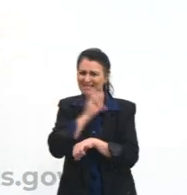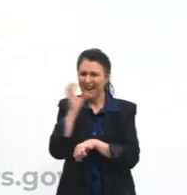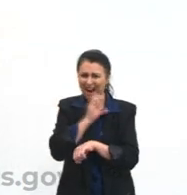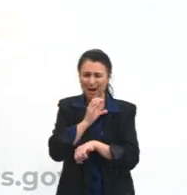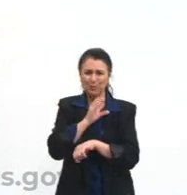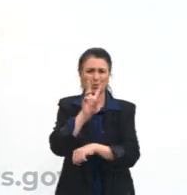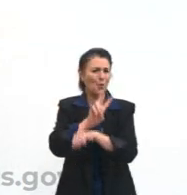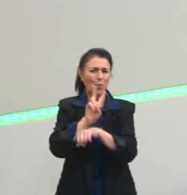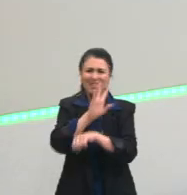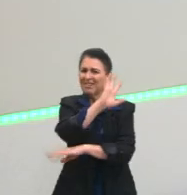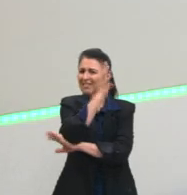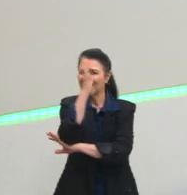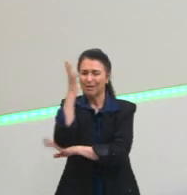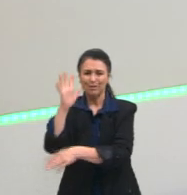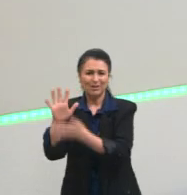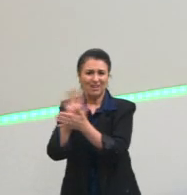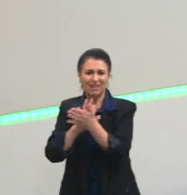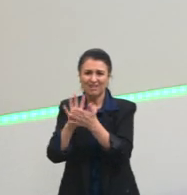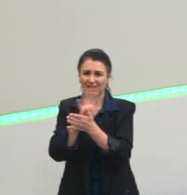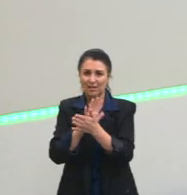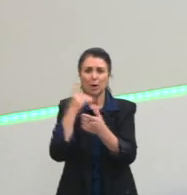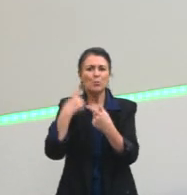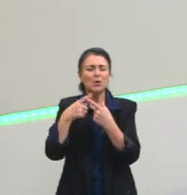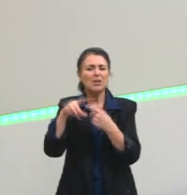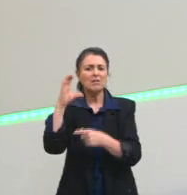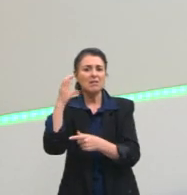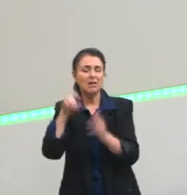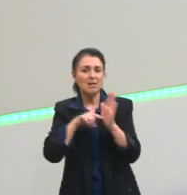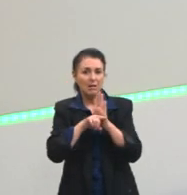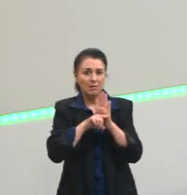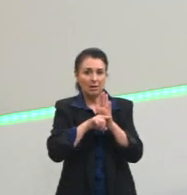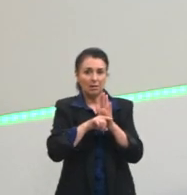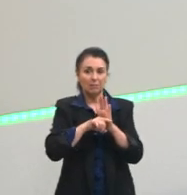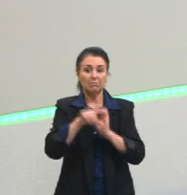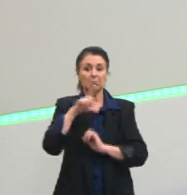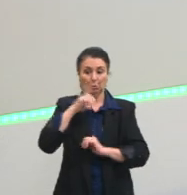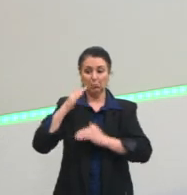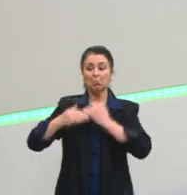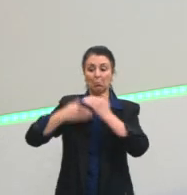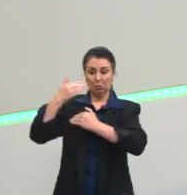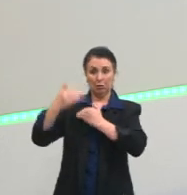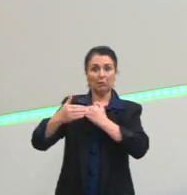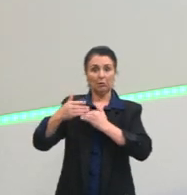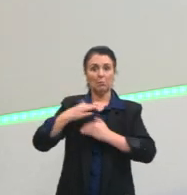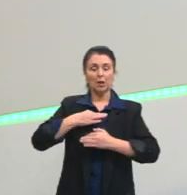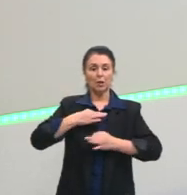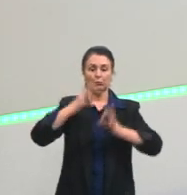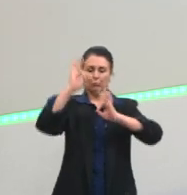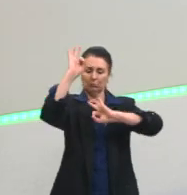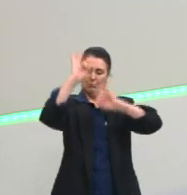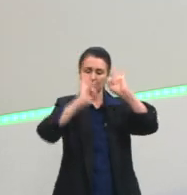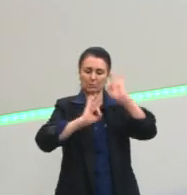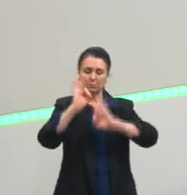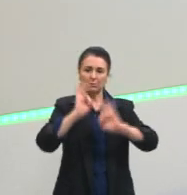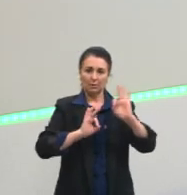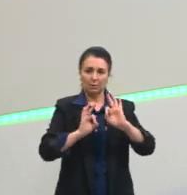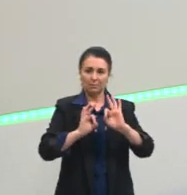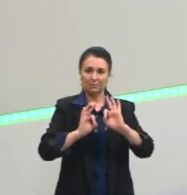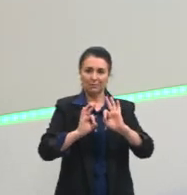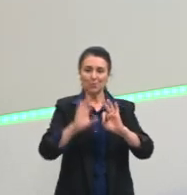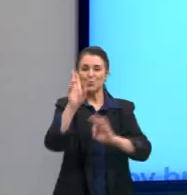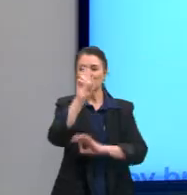para ter ciência para que Progresso tem que ter ordem em nome do Progresso da evolução